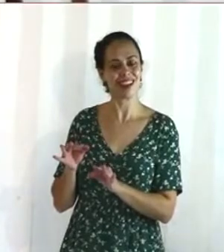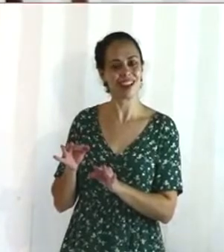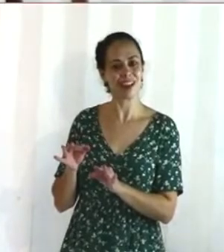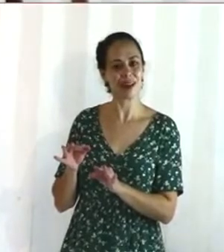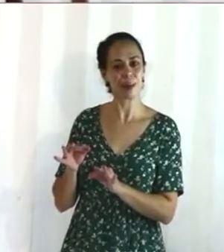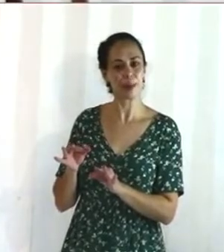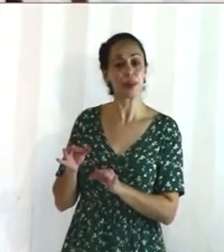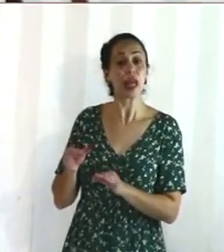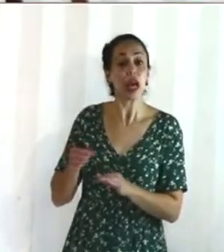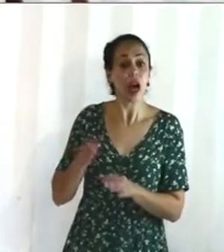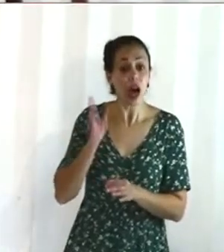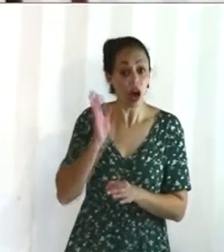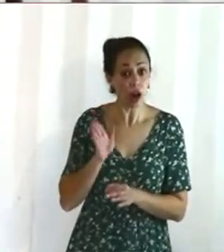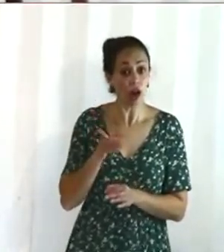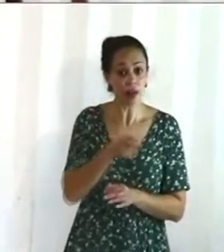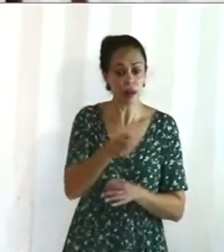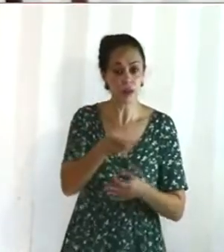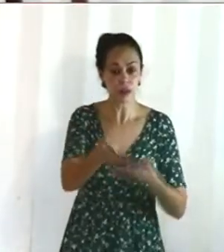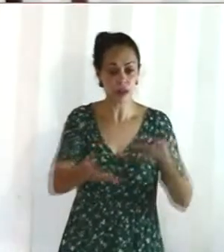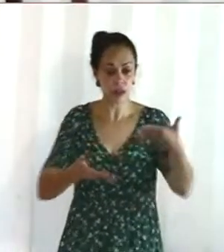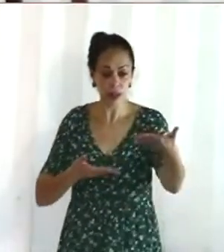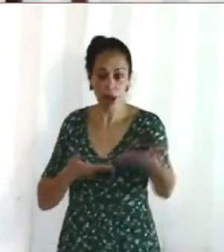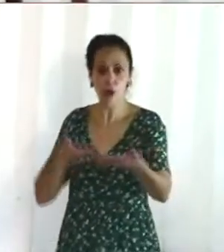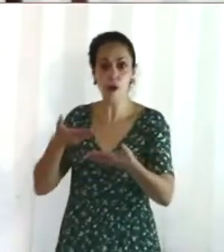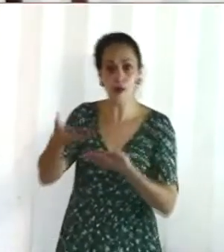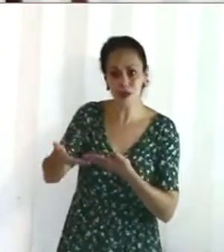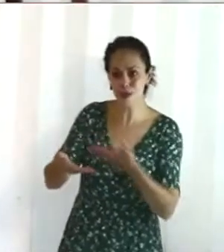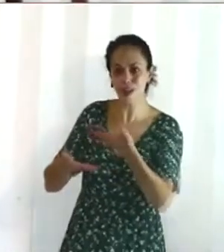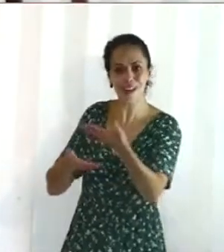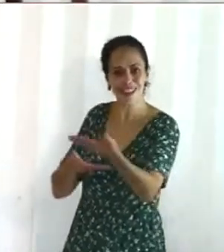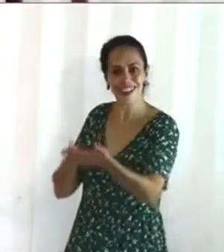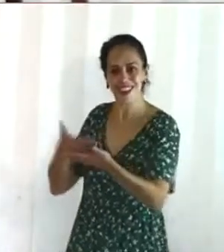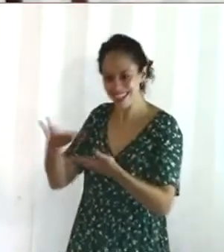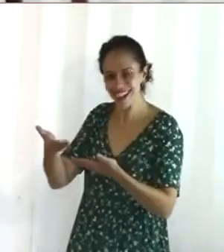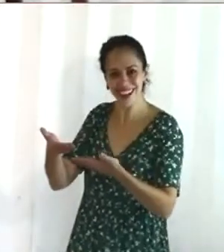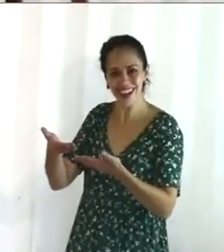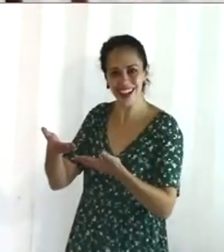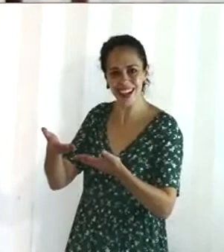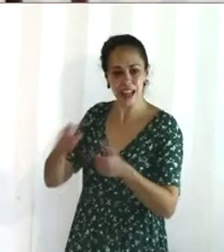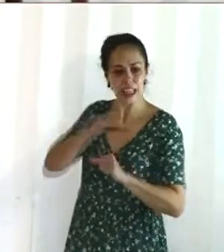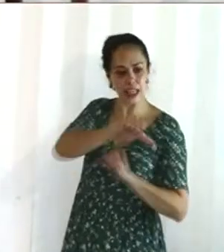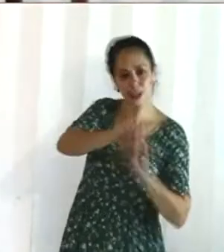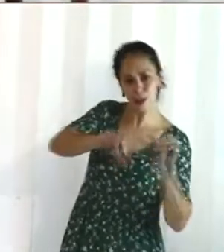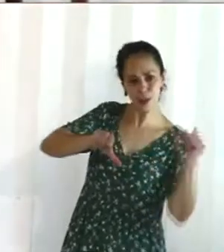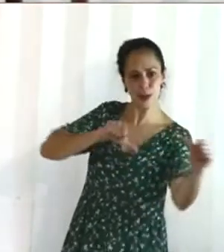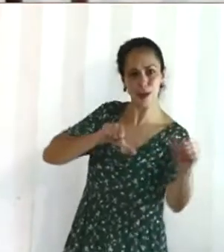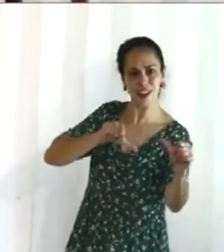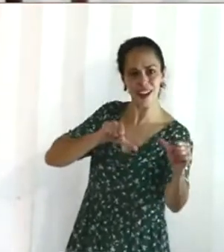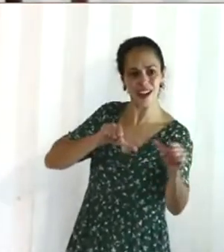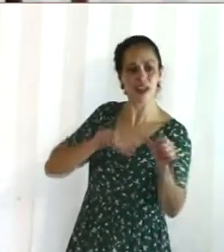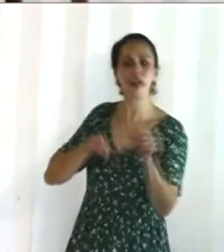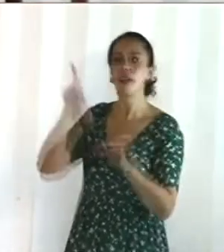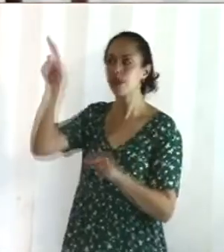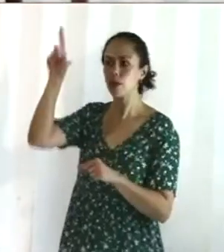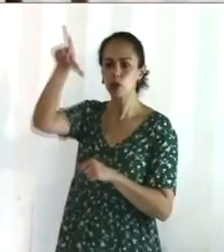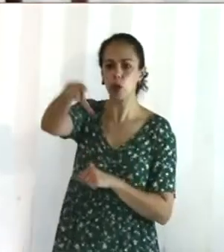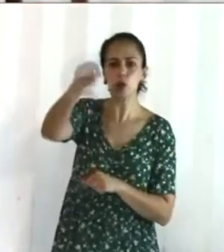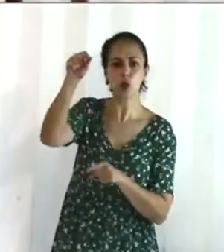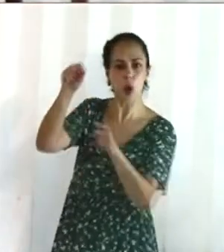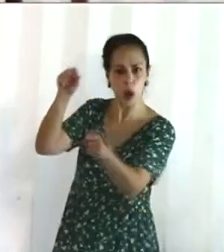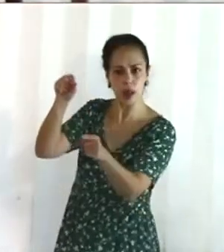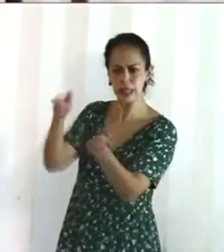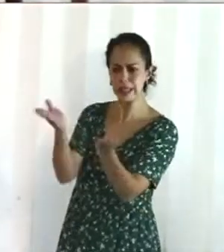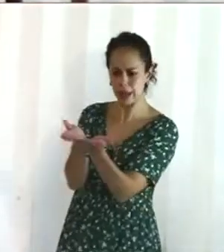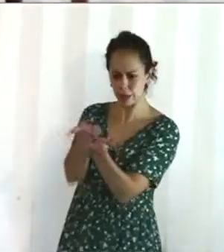mundo. E agora, através da cruz, ele pode dar essa vida a esses que também serão regenerados